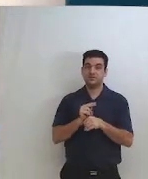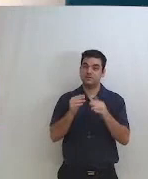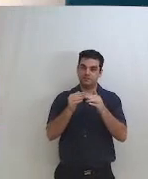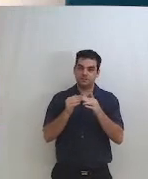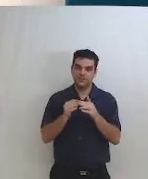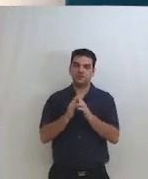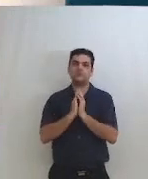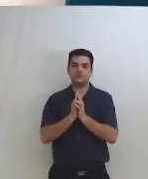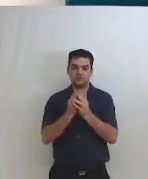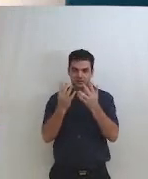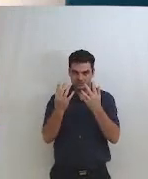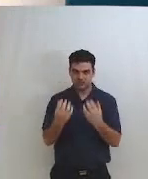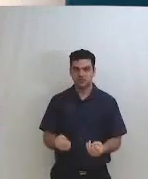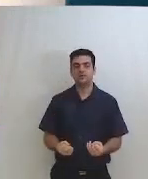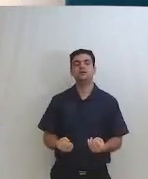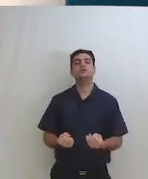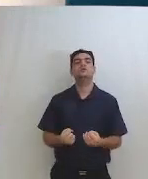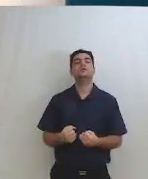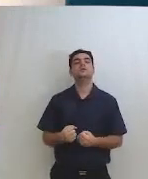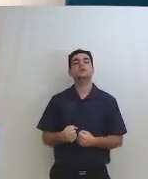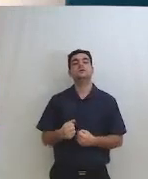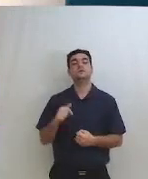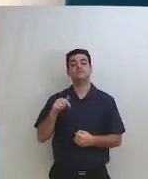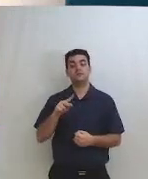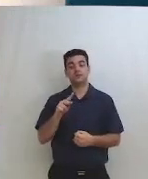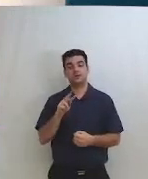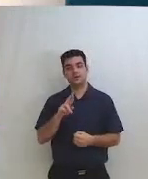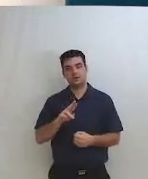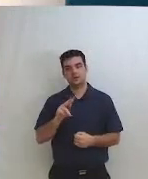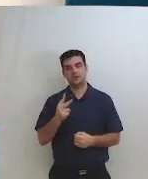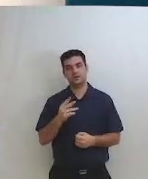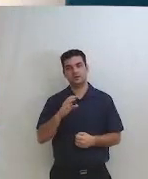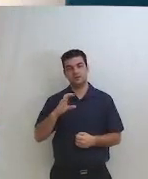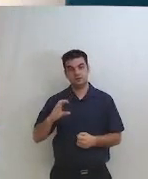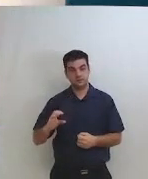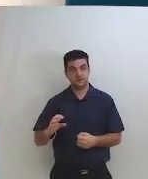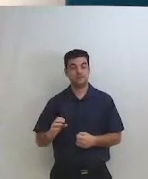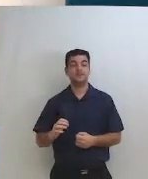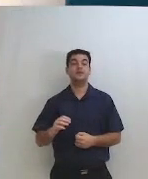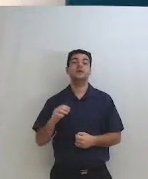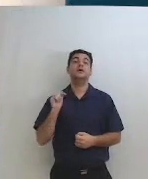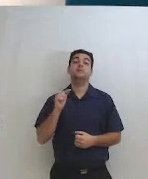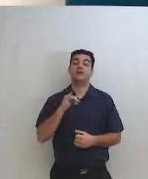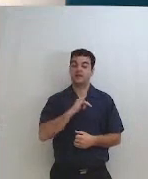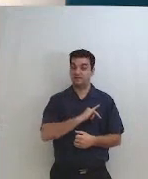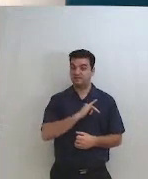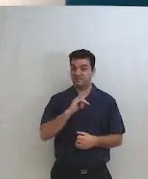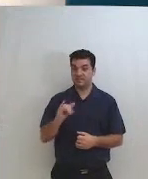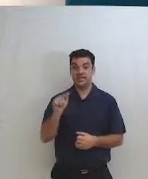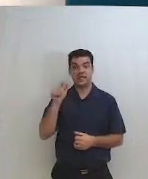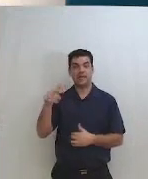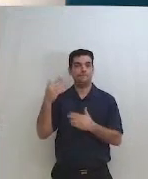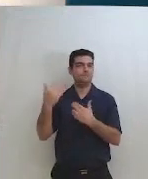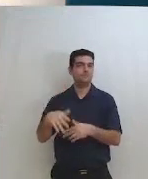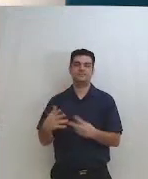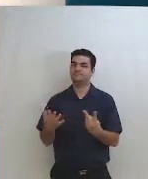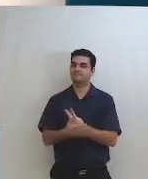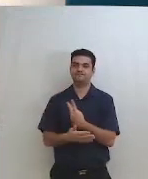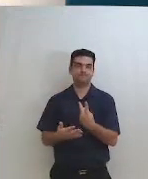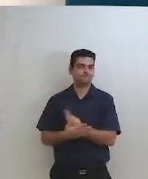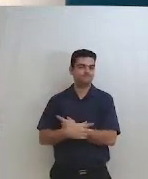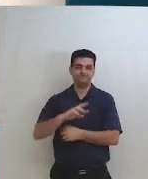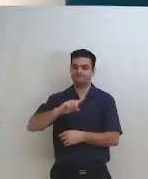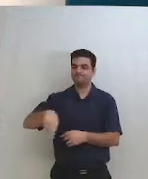desse RHC para que seja declarada a ilicitude da prova produzida,